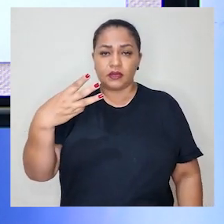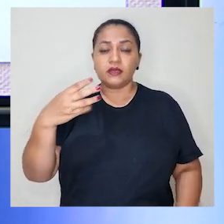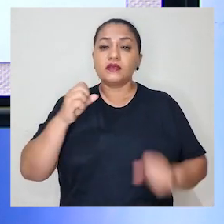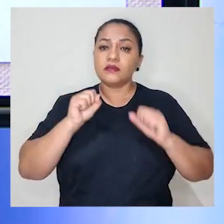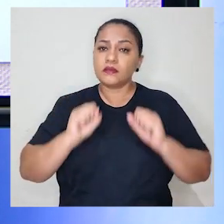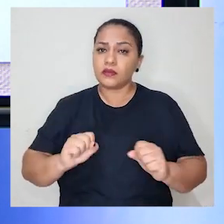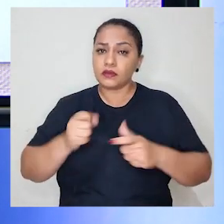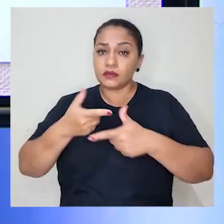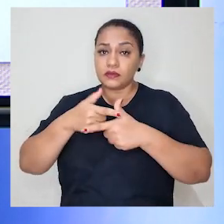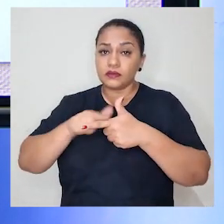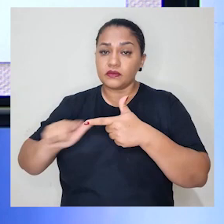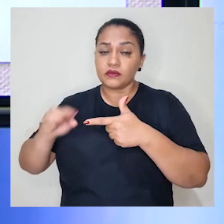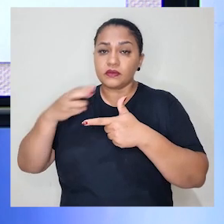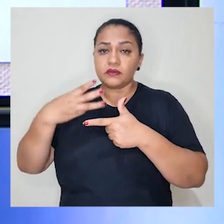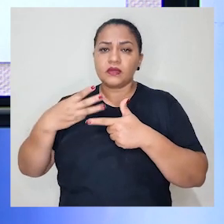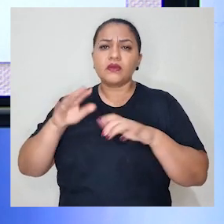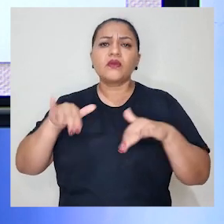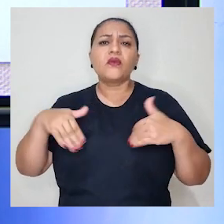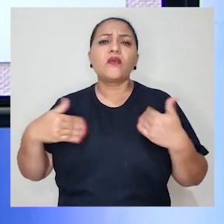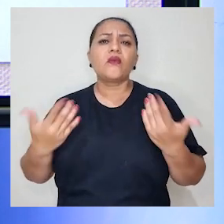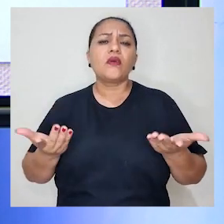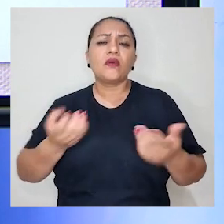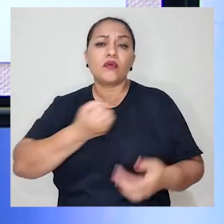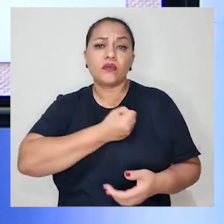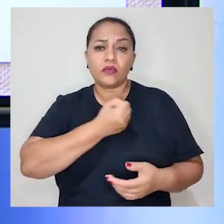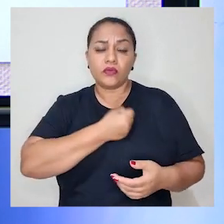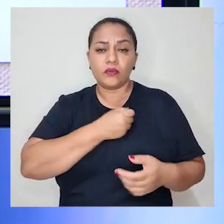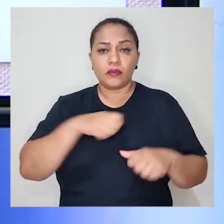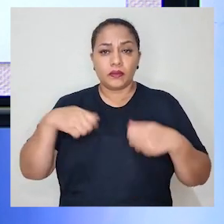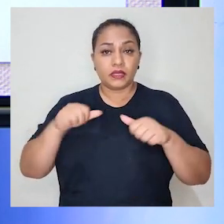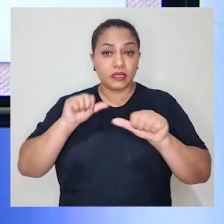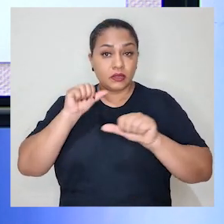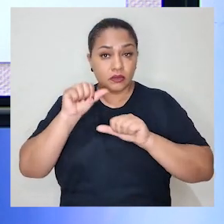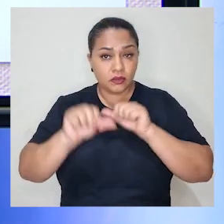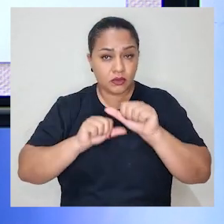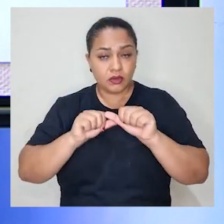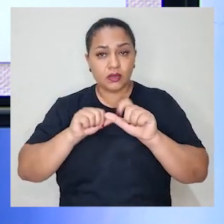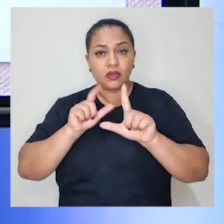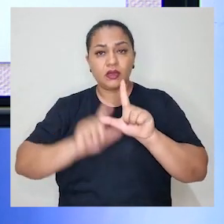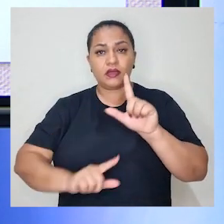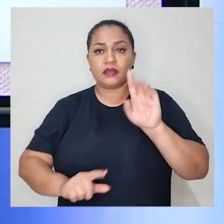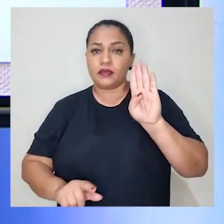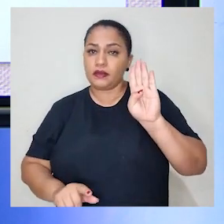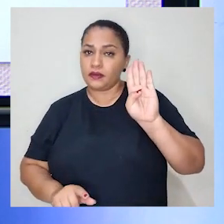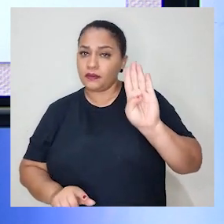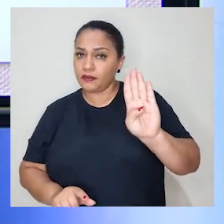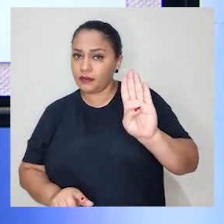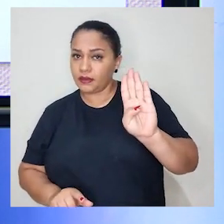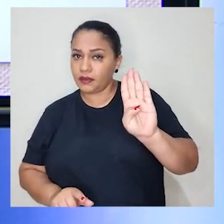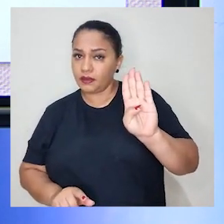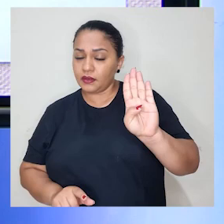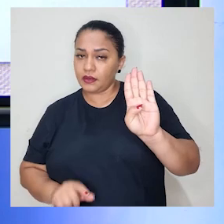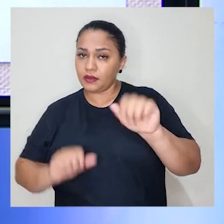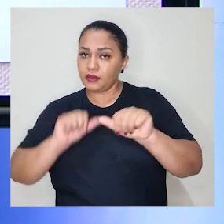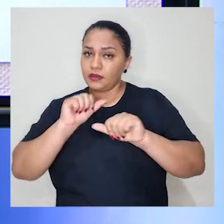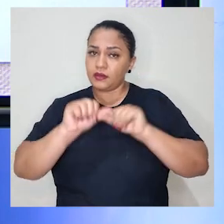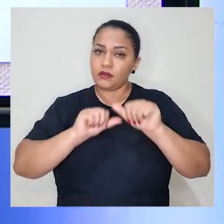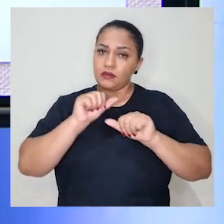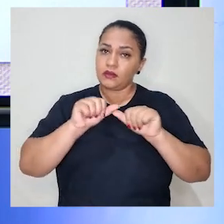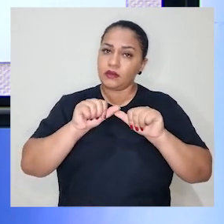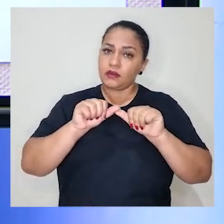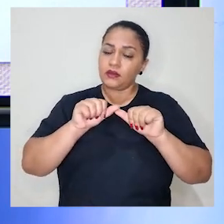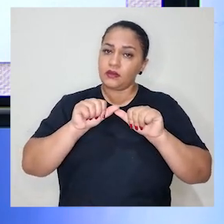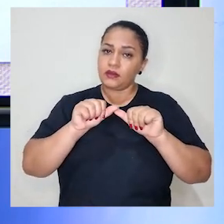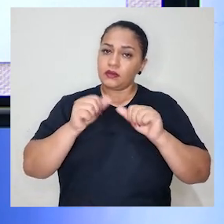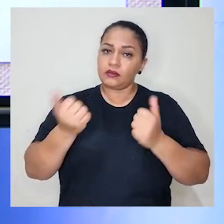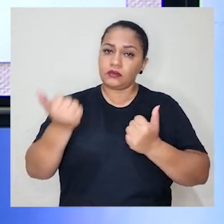3? Então, qual é o número que tem que ficar bem aqui no lugar do B? Qual é o algarismo que tem que ficar para